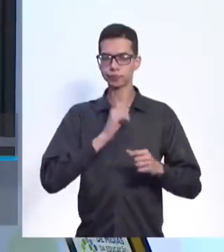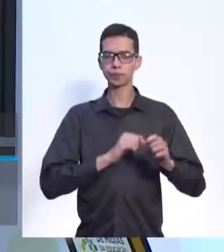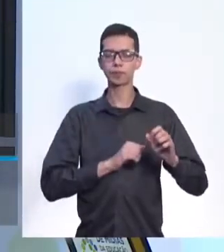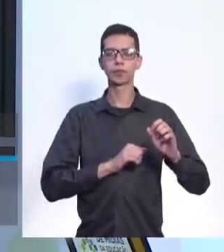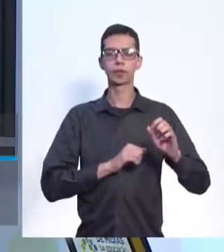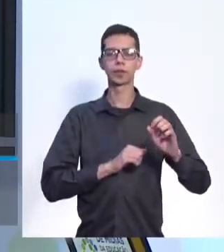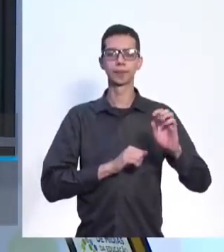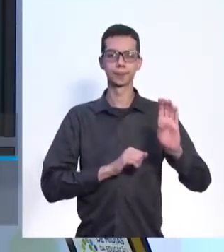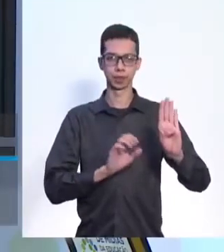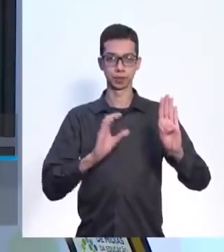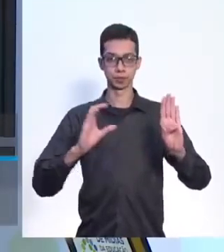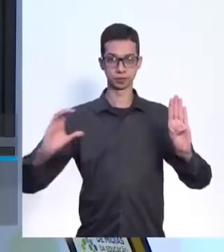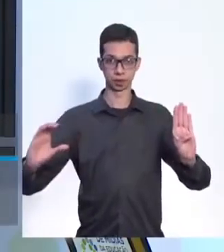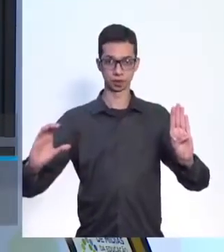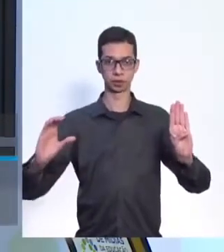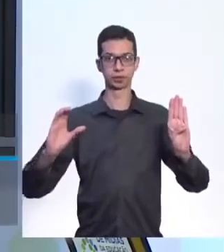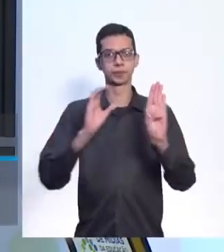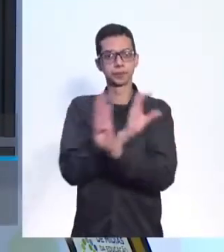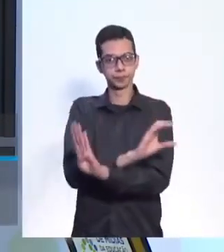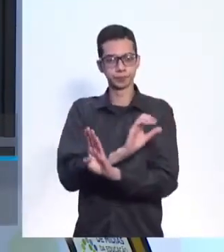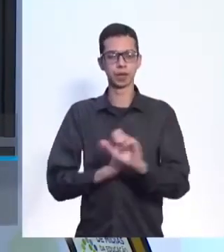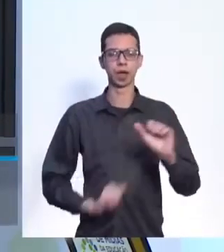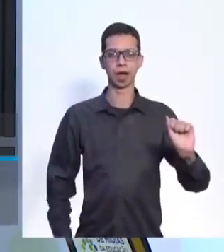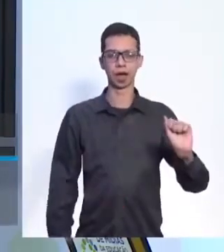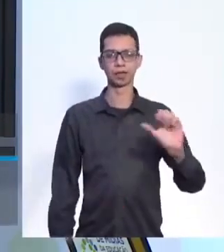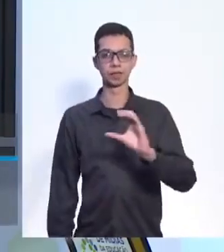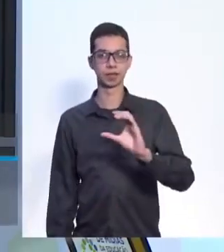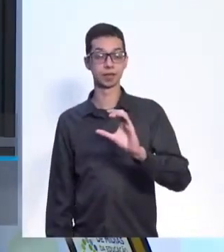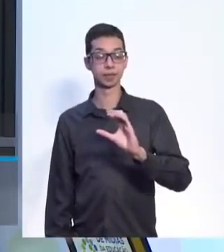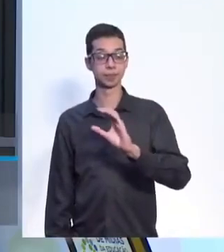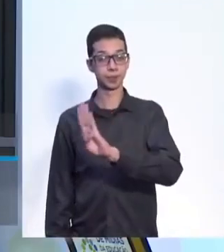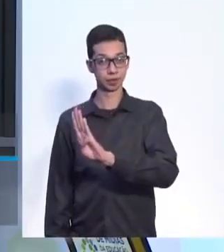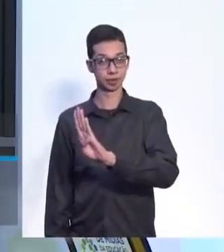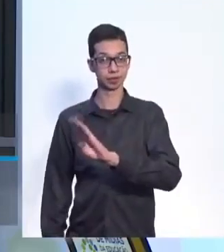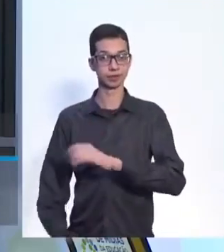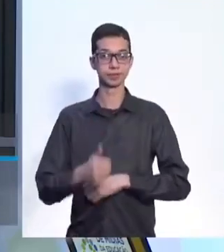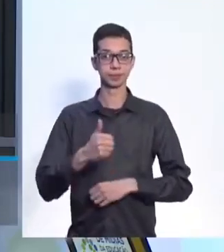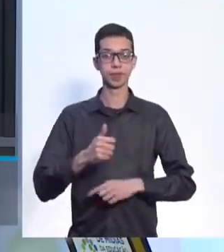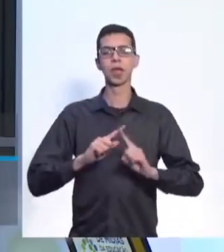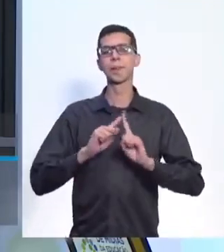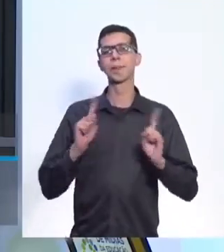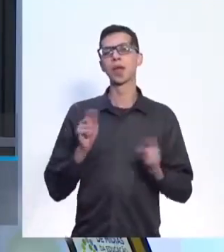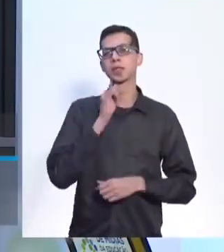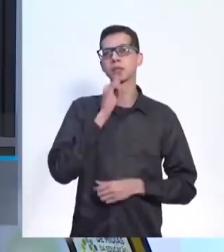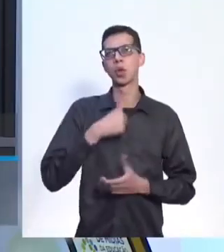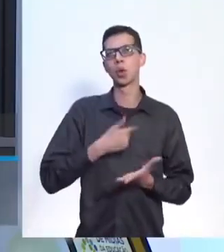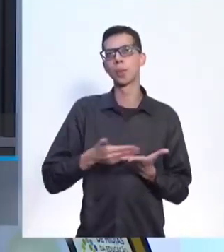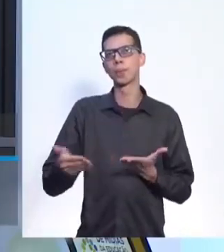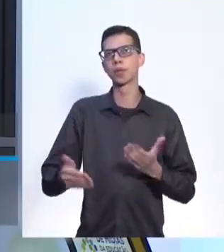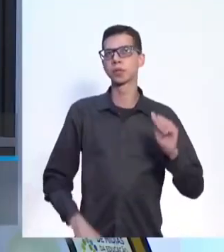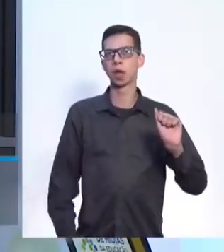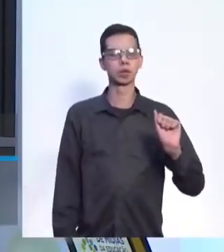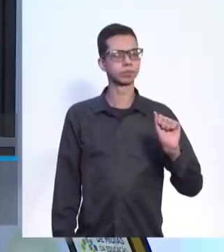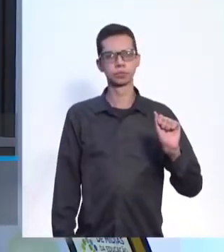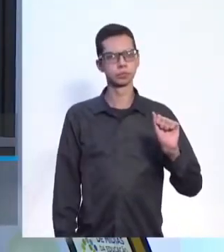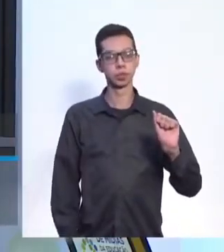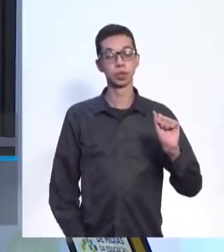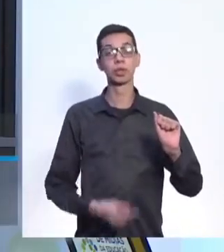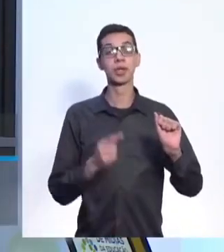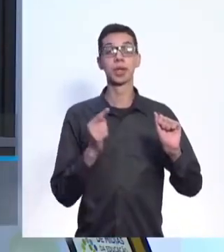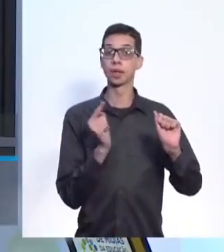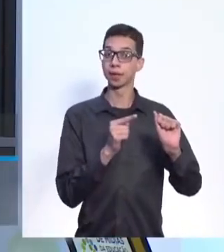ter outra posição, A, C, B. Mas, ao invés de começar com o A, vamos começar com o